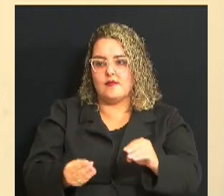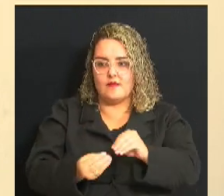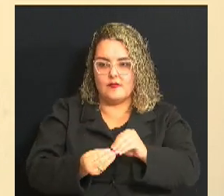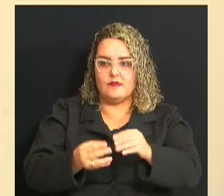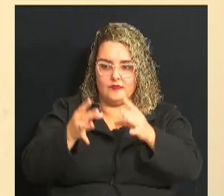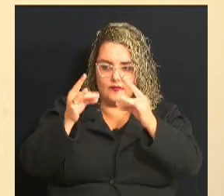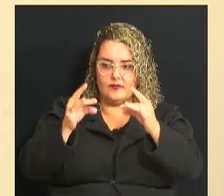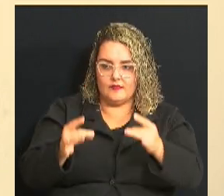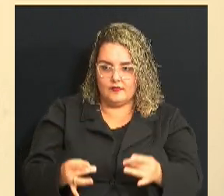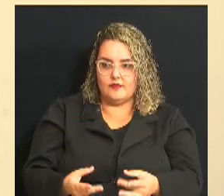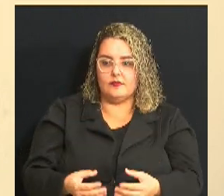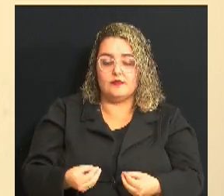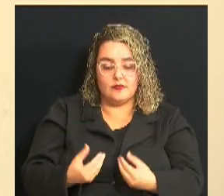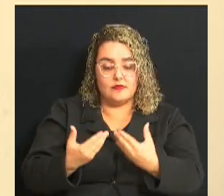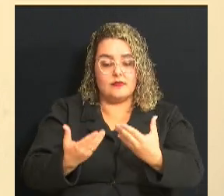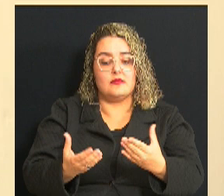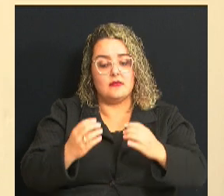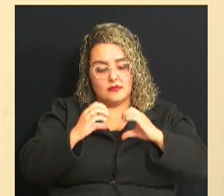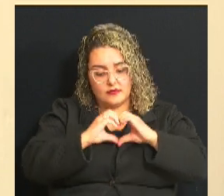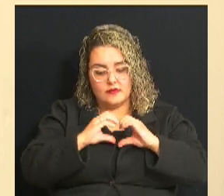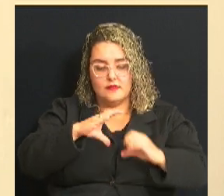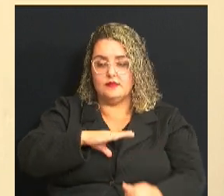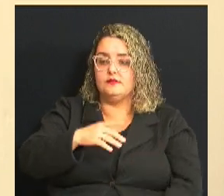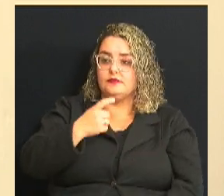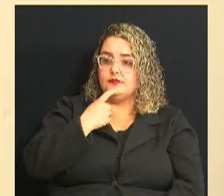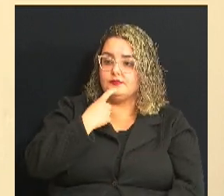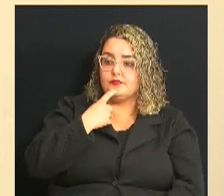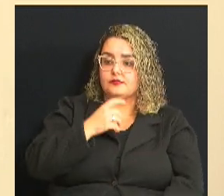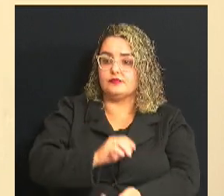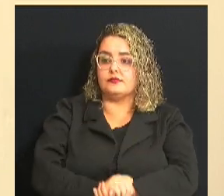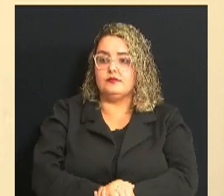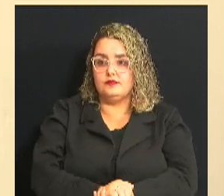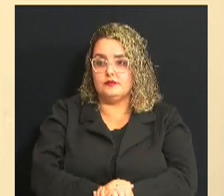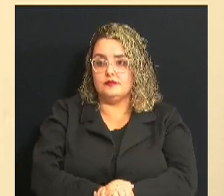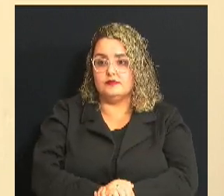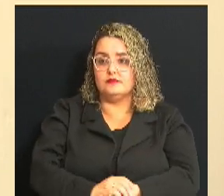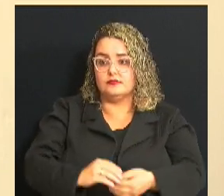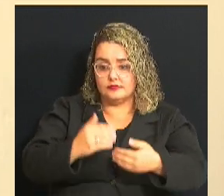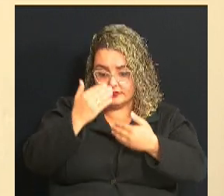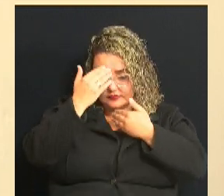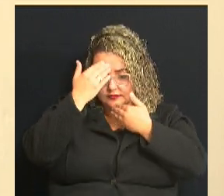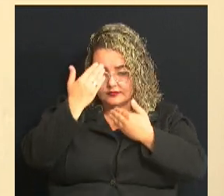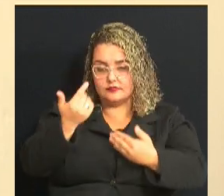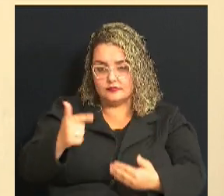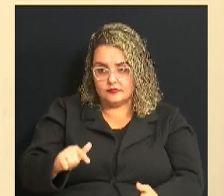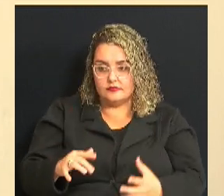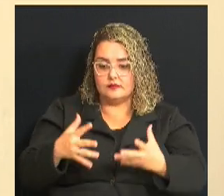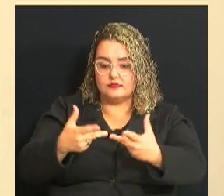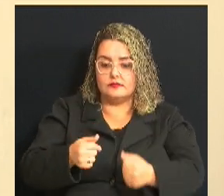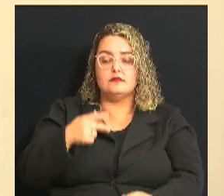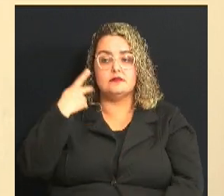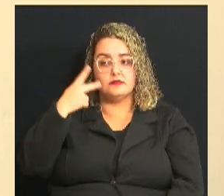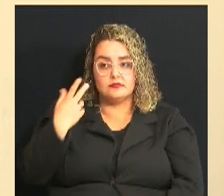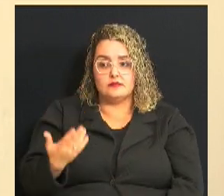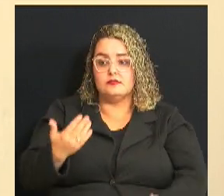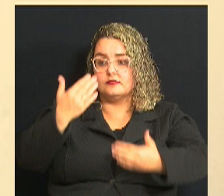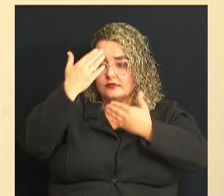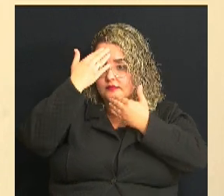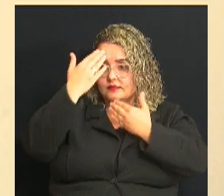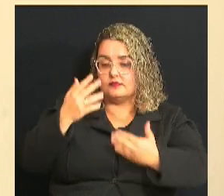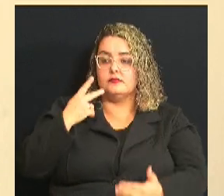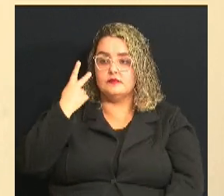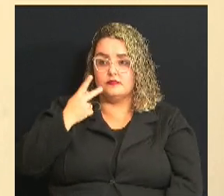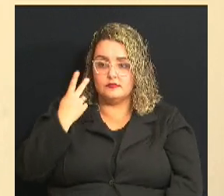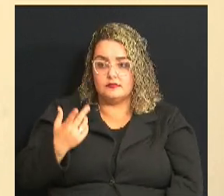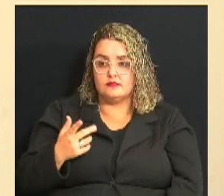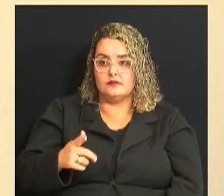definido, traz um pouco desse amor que eu tenho para o Campinas. Então, de uma forma, agradecer de novo a casa, a todos os vereadores, agradecer também ao vereador